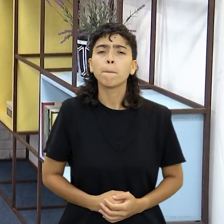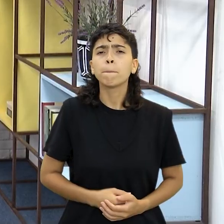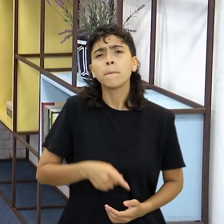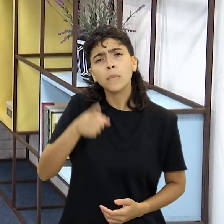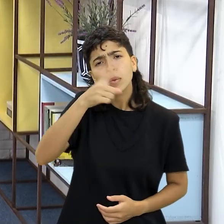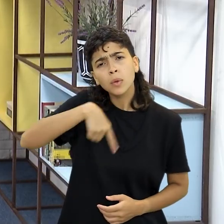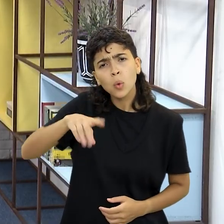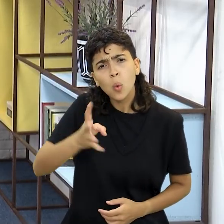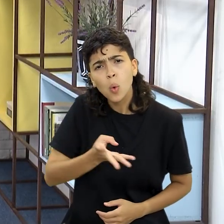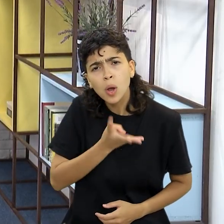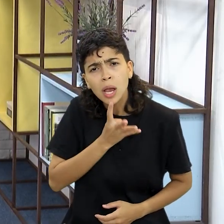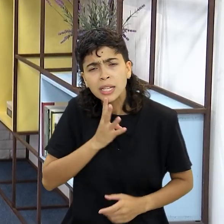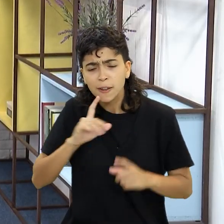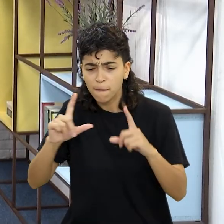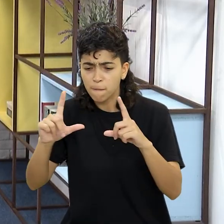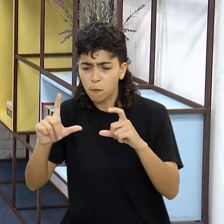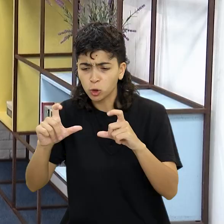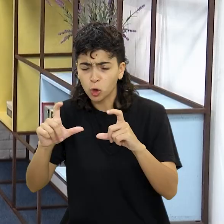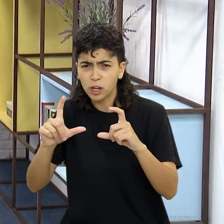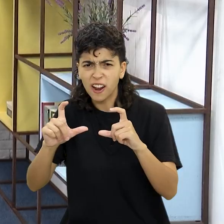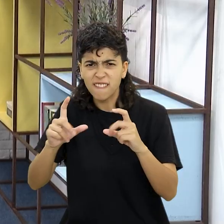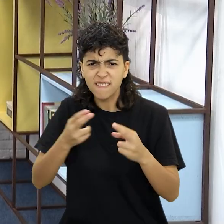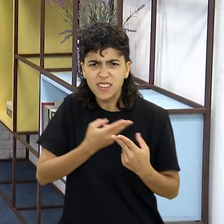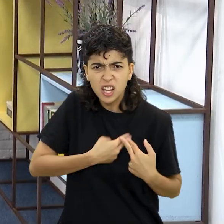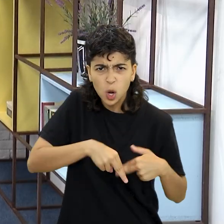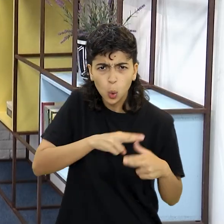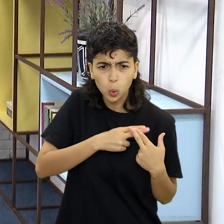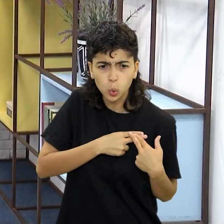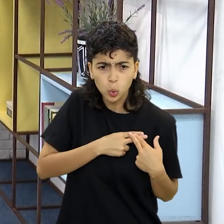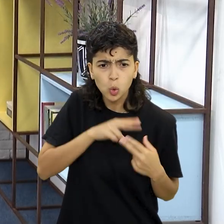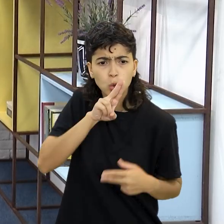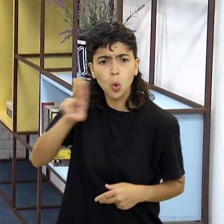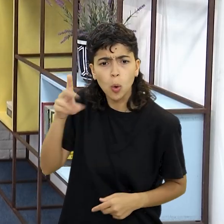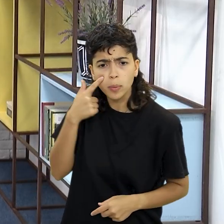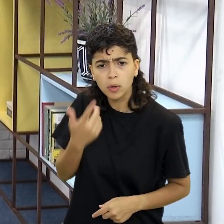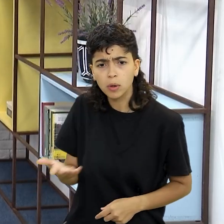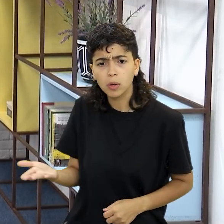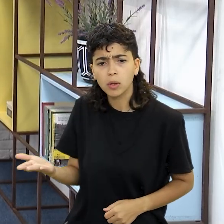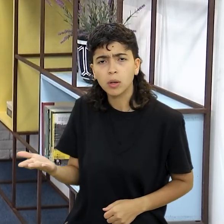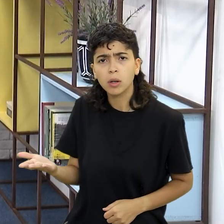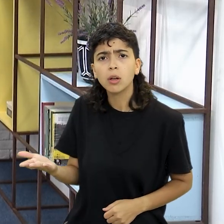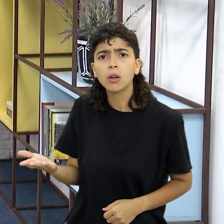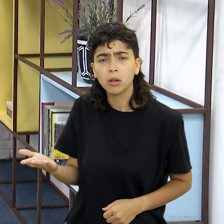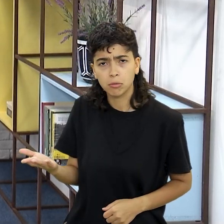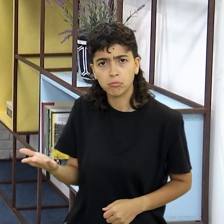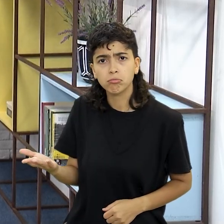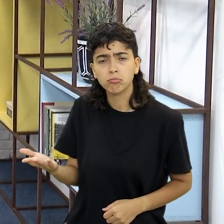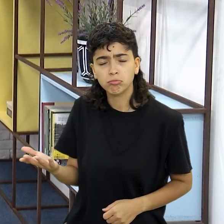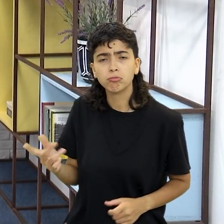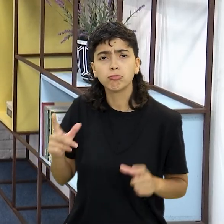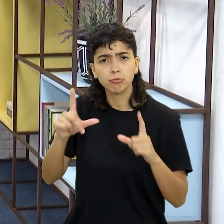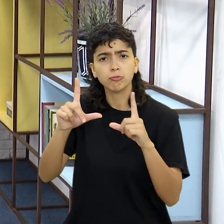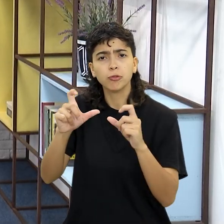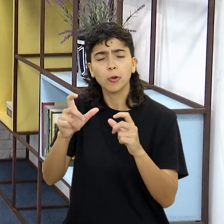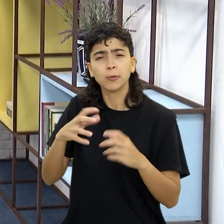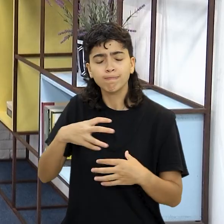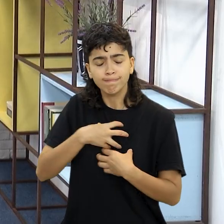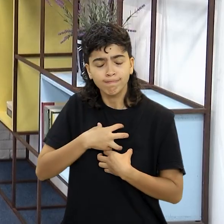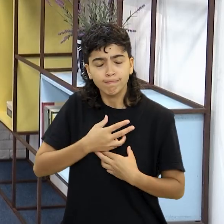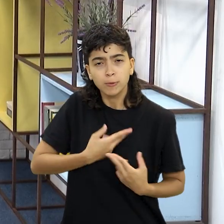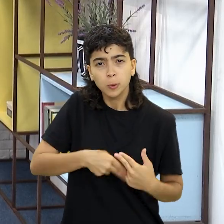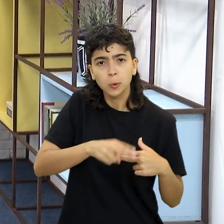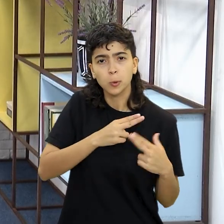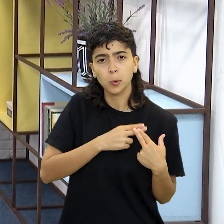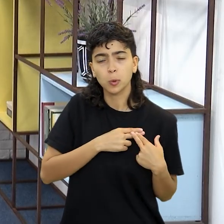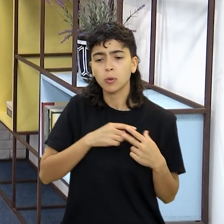Você já ouviu falar da fotografia post-mortem, também conhecida como fotografia de luto? É a prática de fotografar